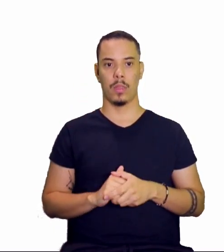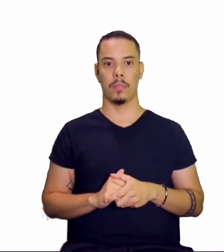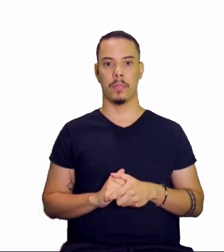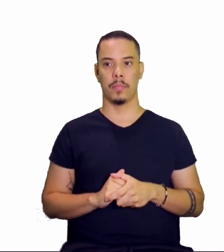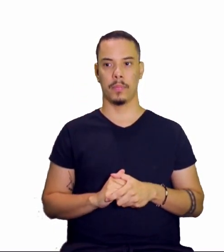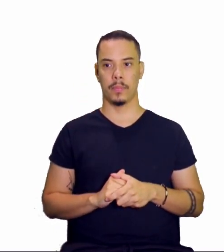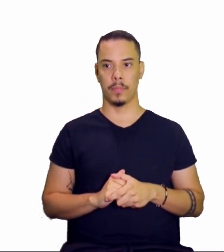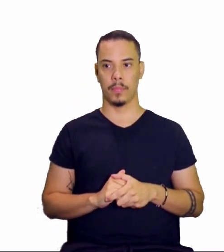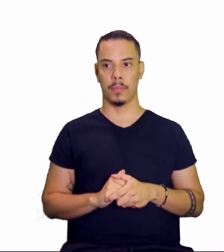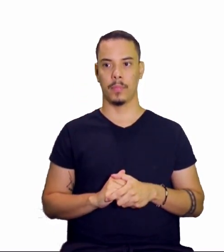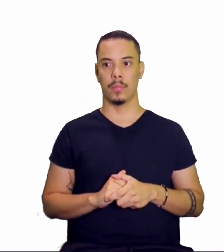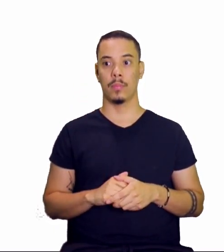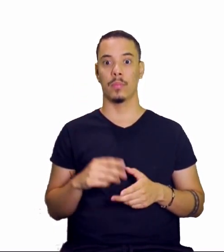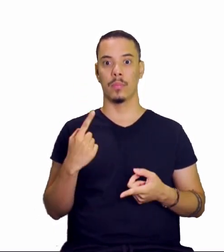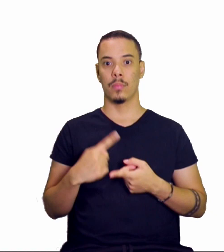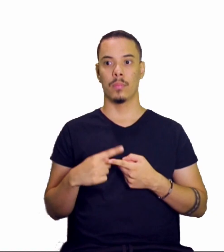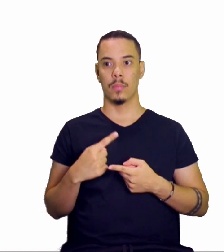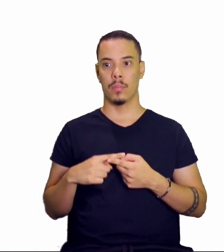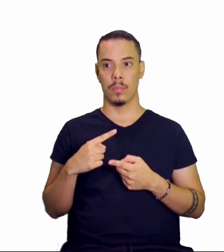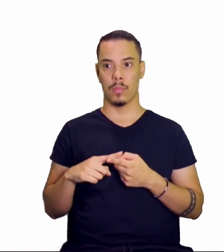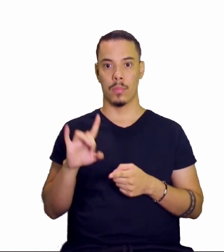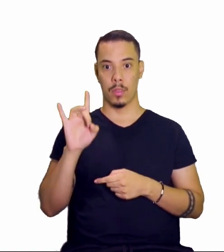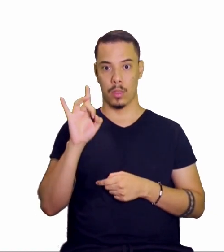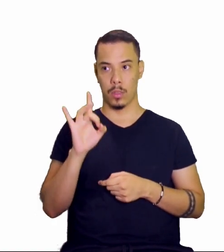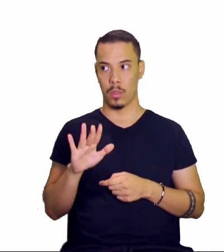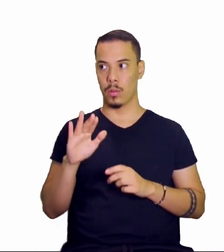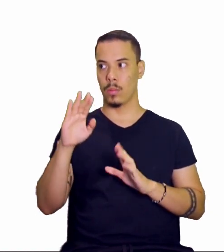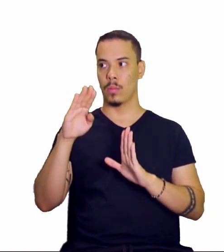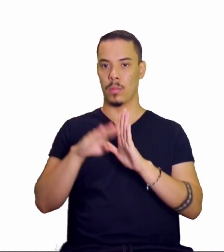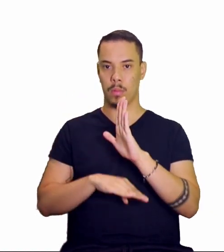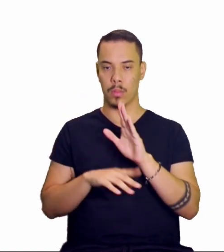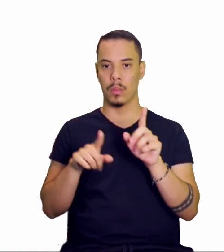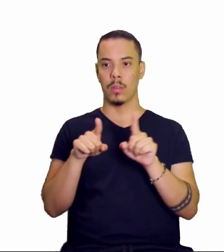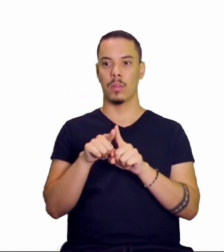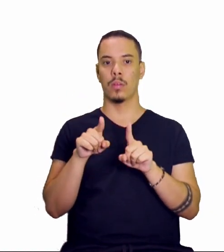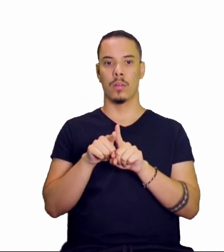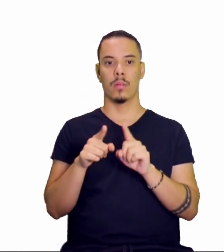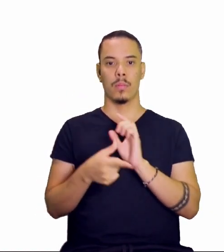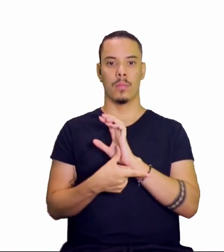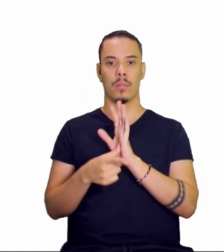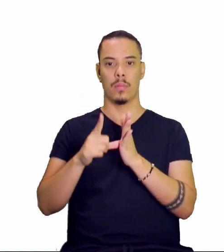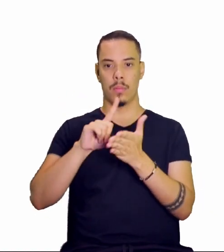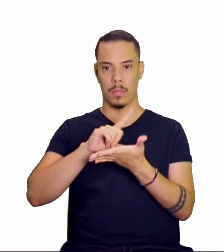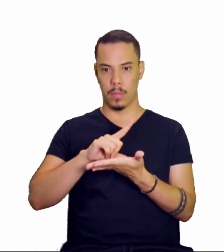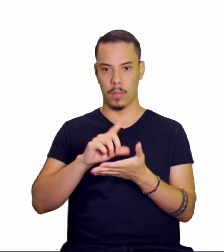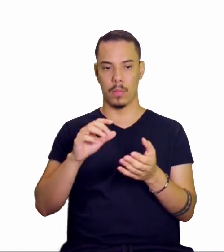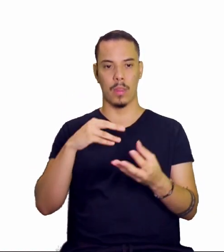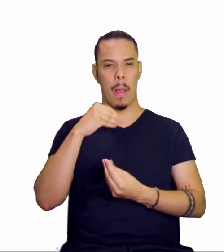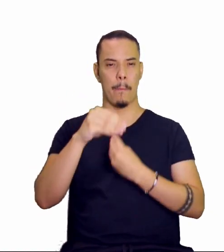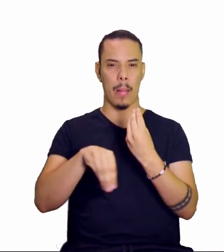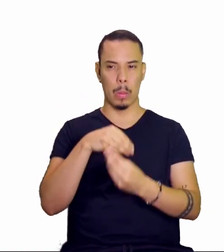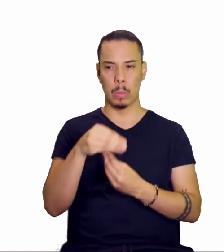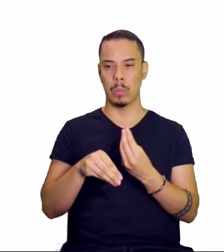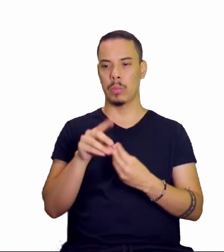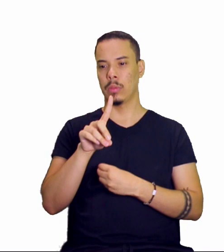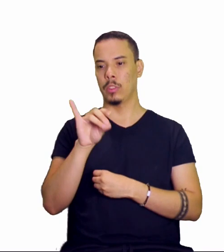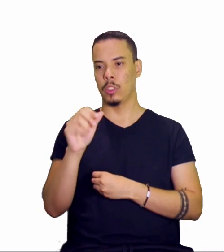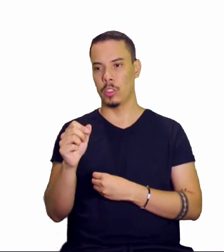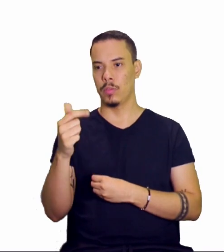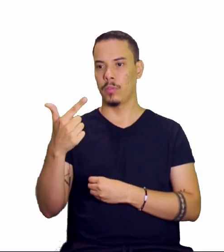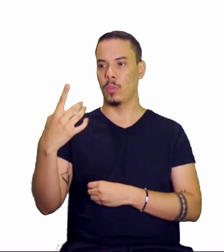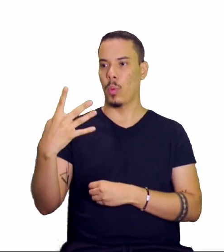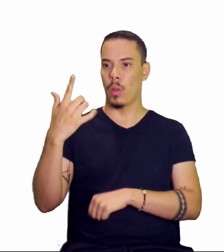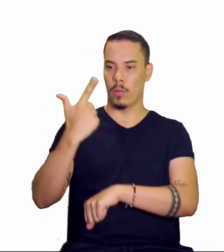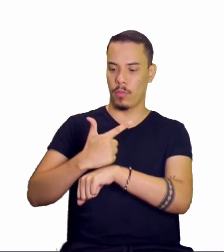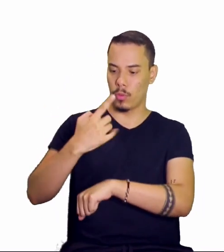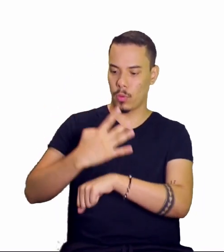é decimal só... abaixo, né, dos milésimos, e antes ele é sexagesimal, e depois vira uma bagunça de dia. Um dia é 24 horas,